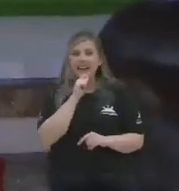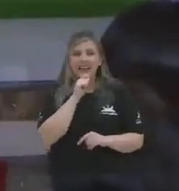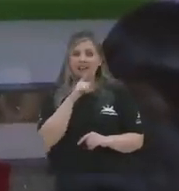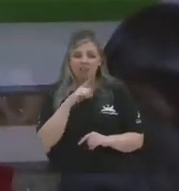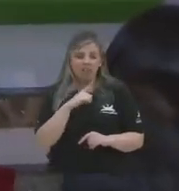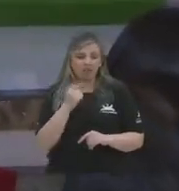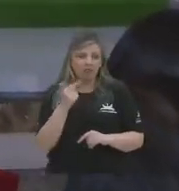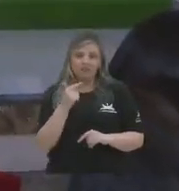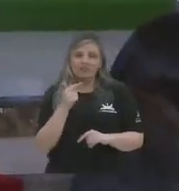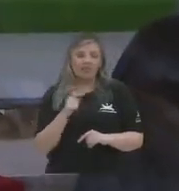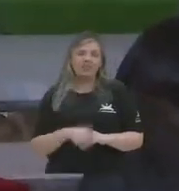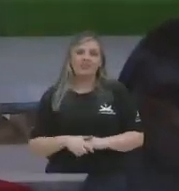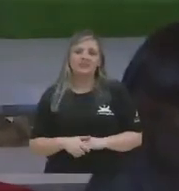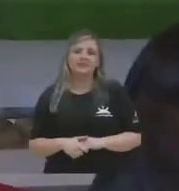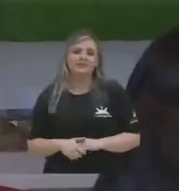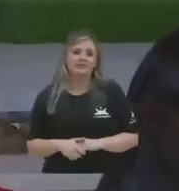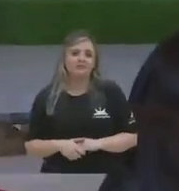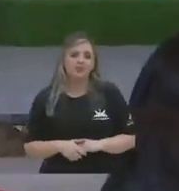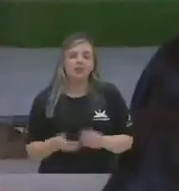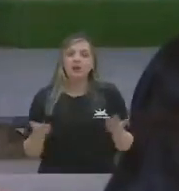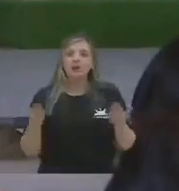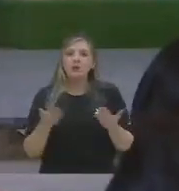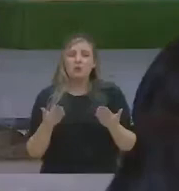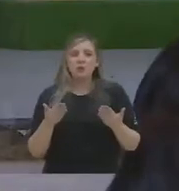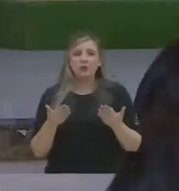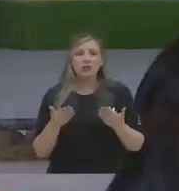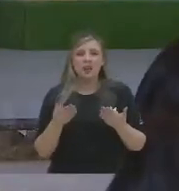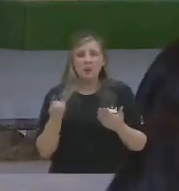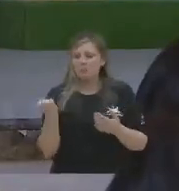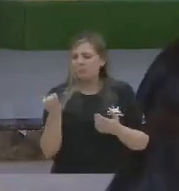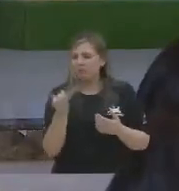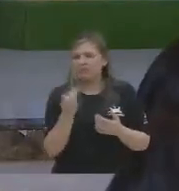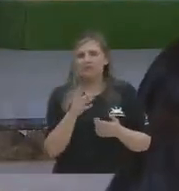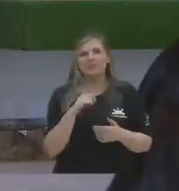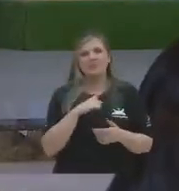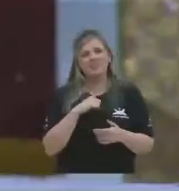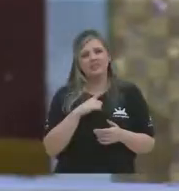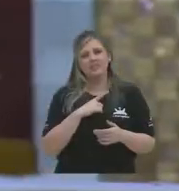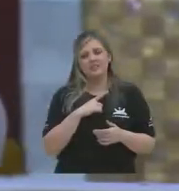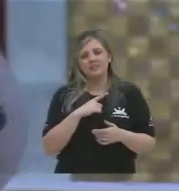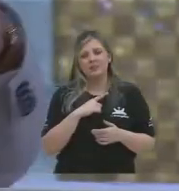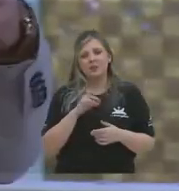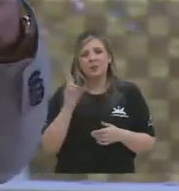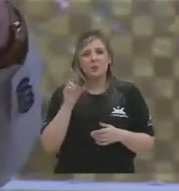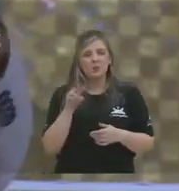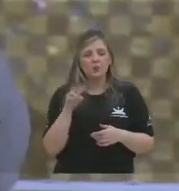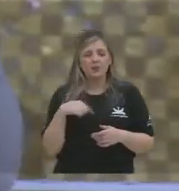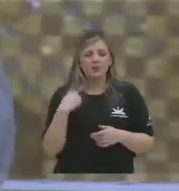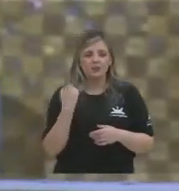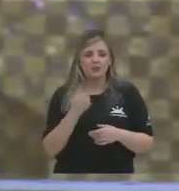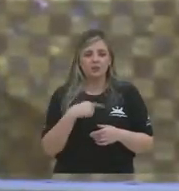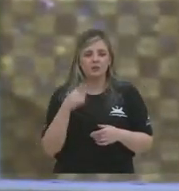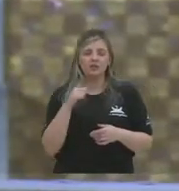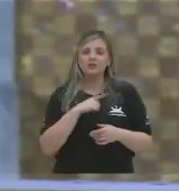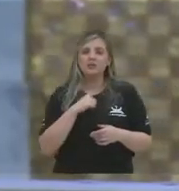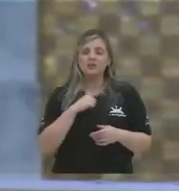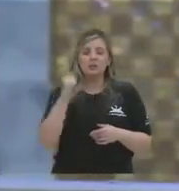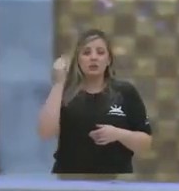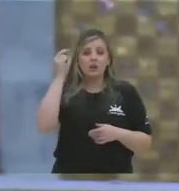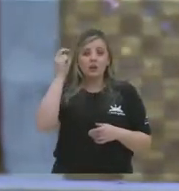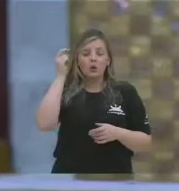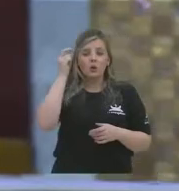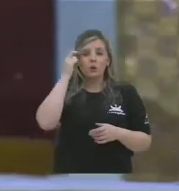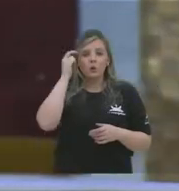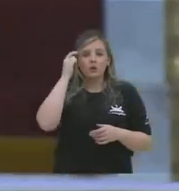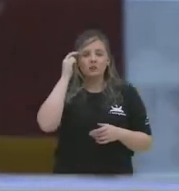hoje tem disponível muito isso. Nós nunca tivemos tanto conhecimento à disposição das